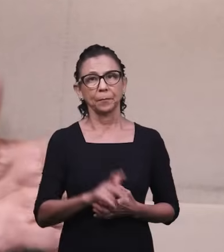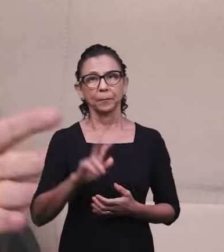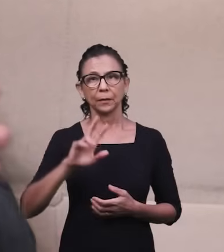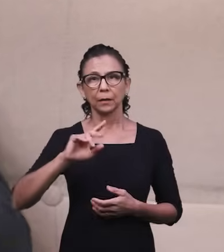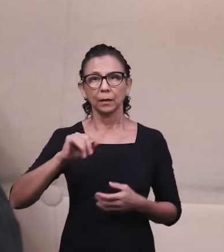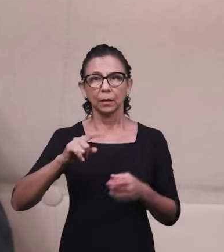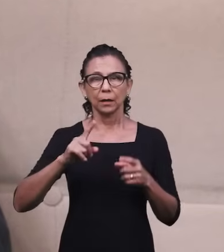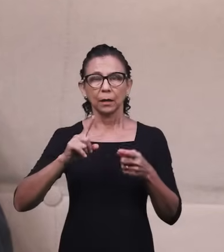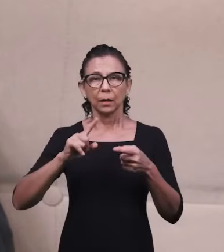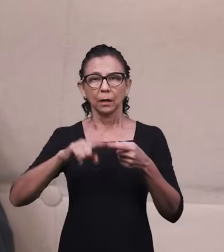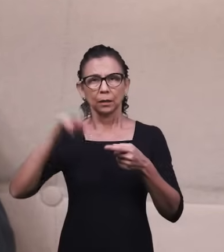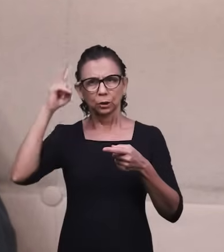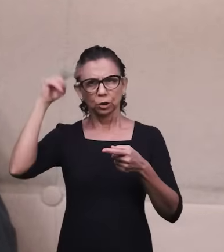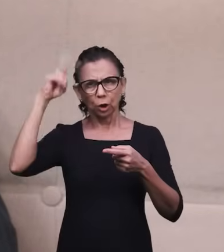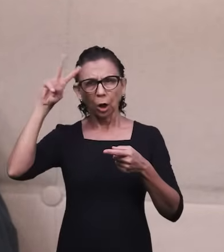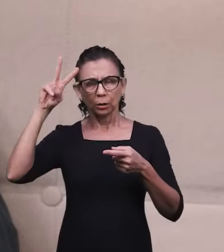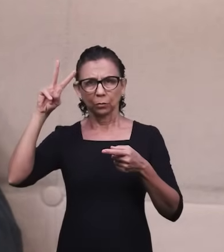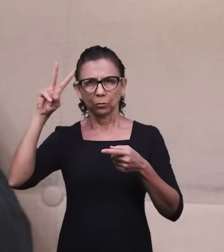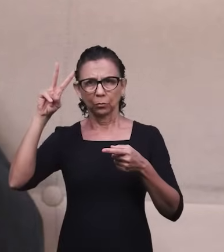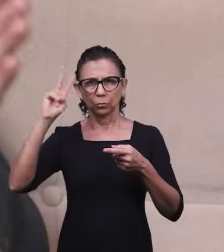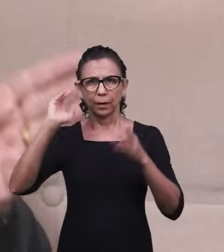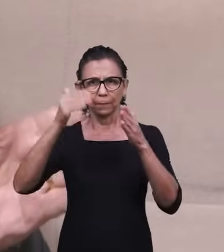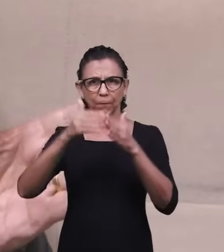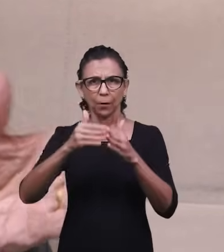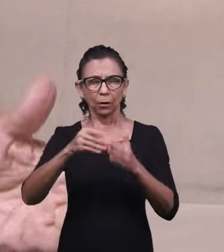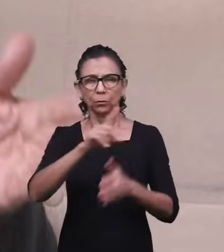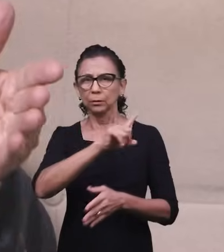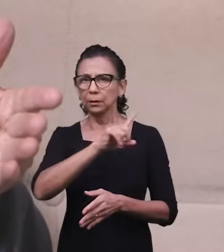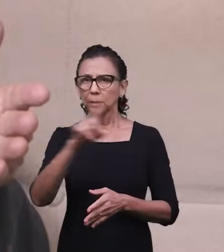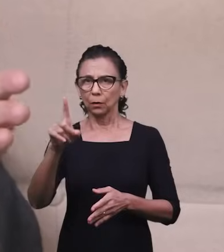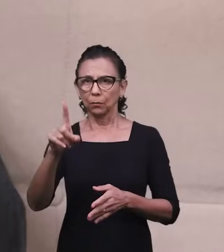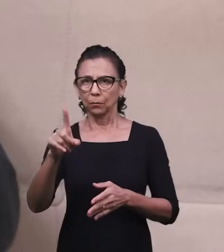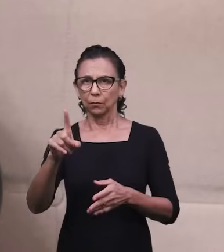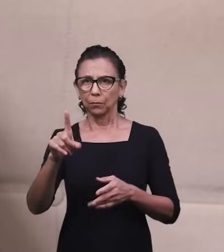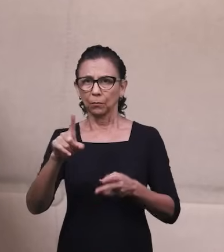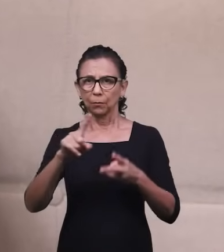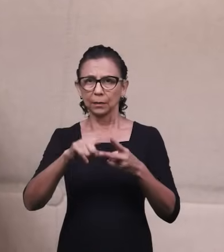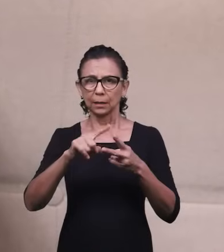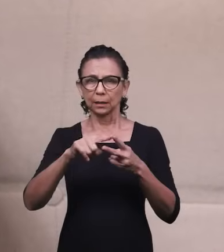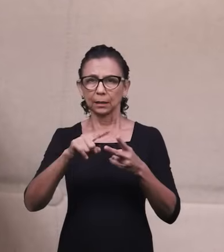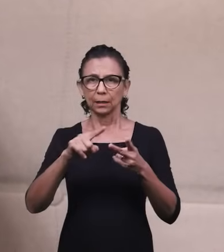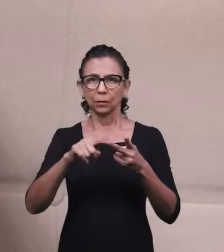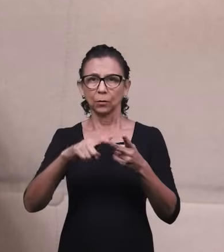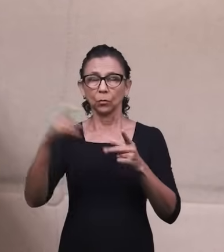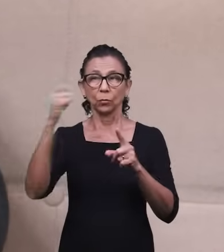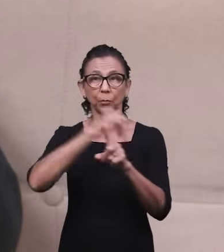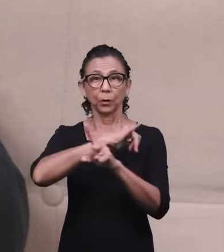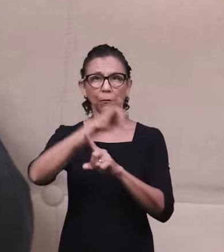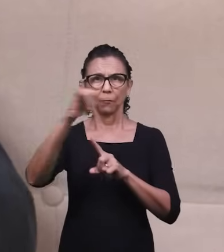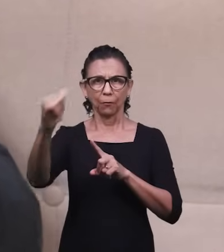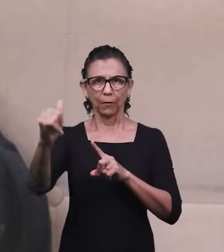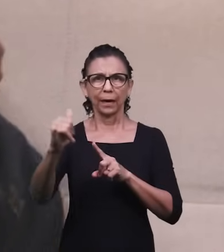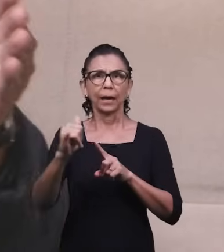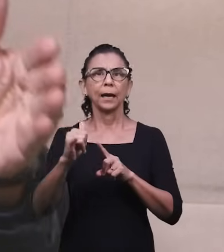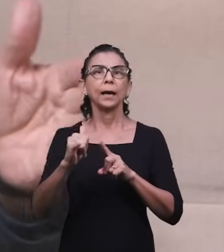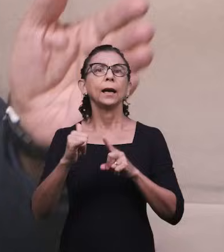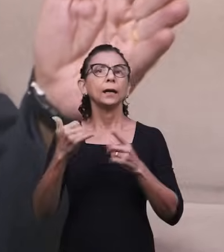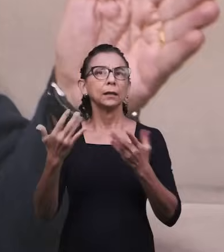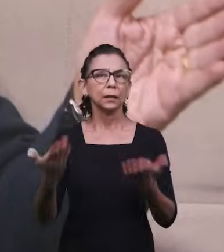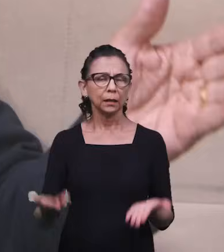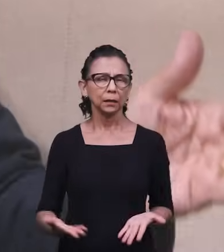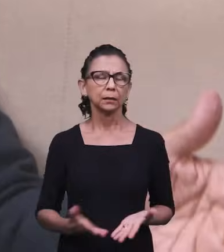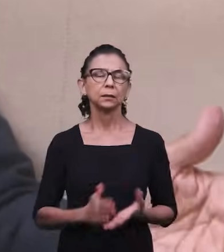que dirige as coisas. O histórico é resultado do profético. É o profético que